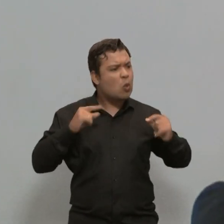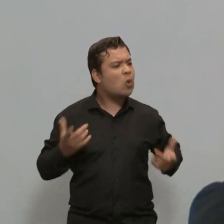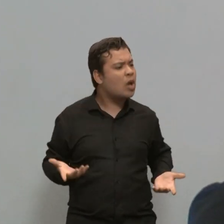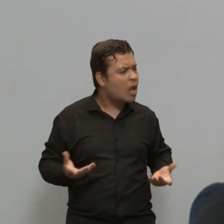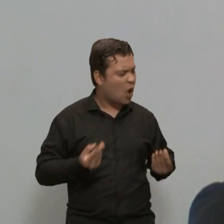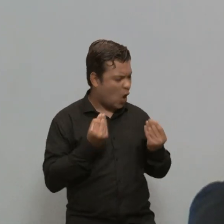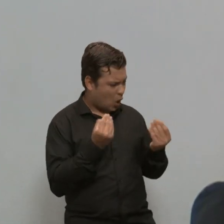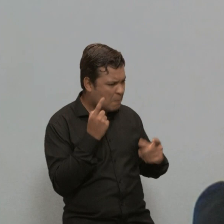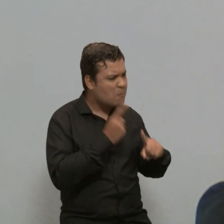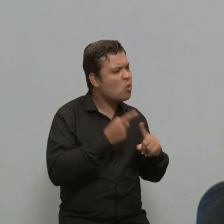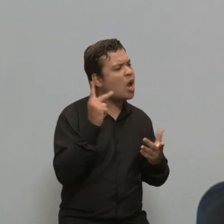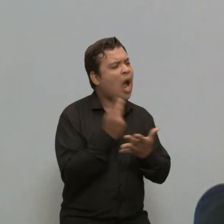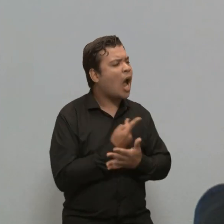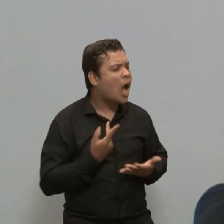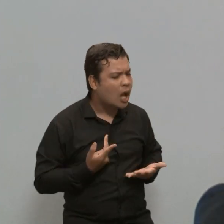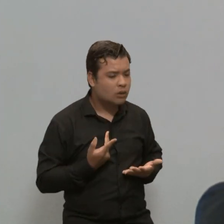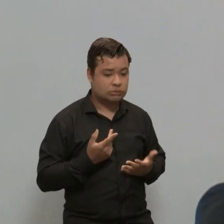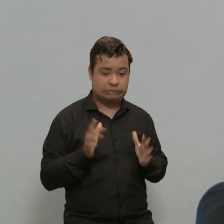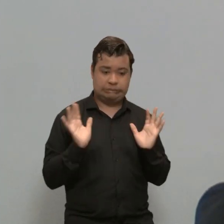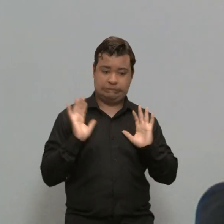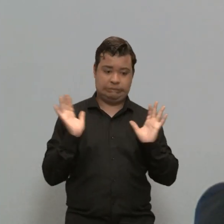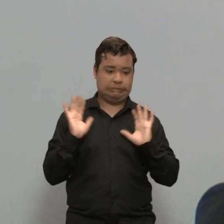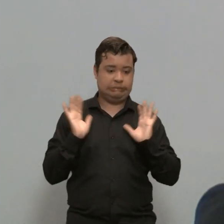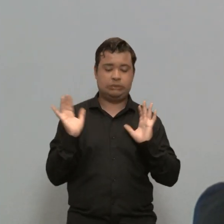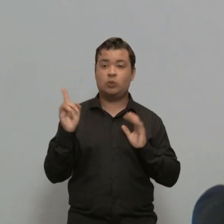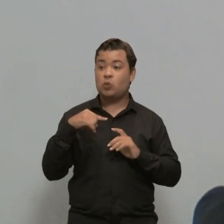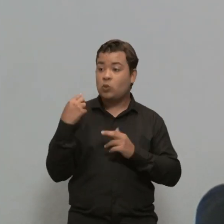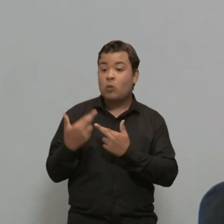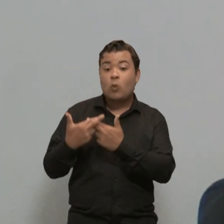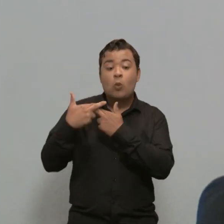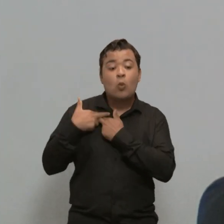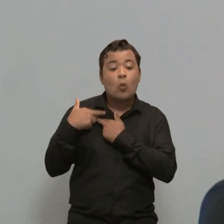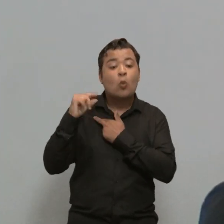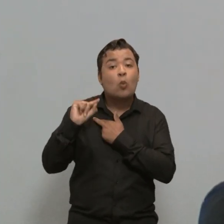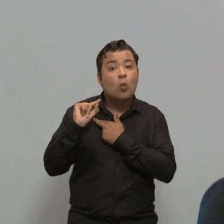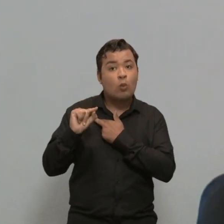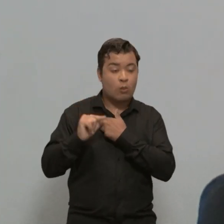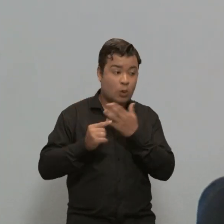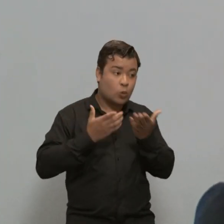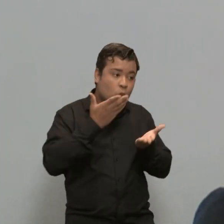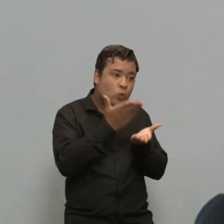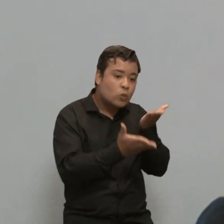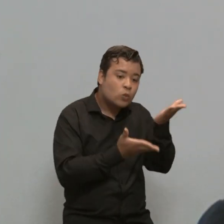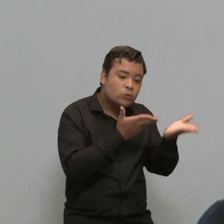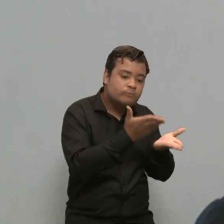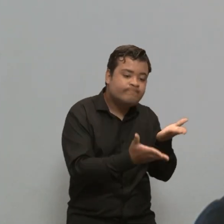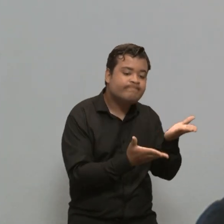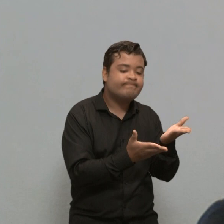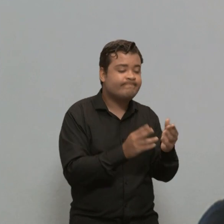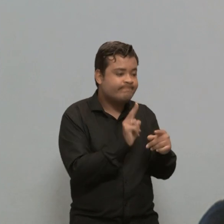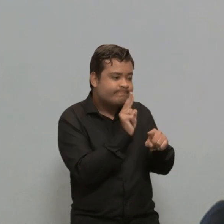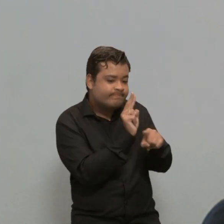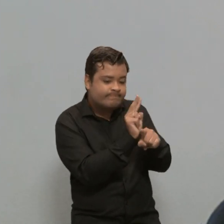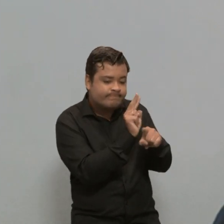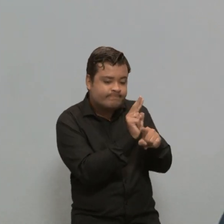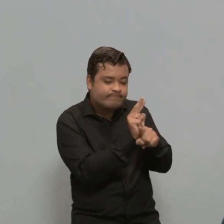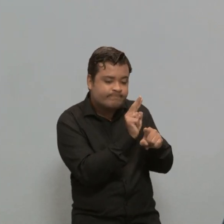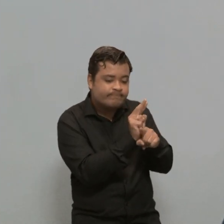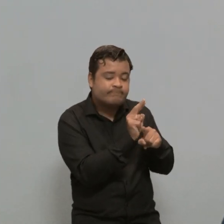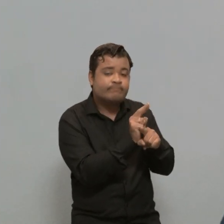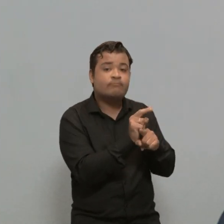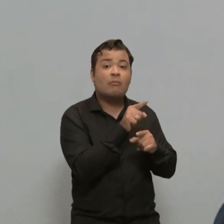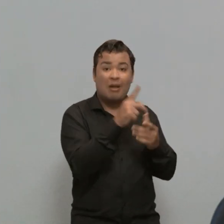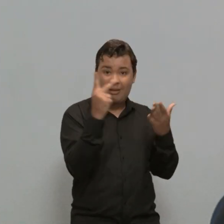Nosso papel é cuidar. Então, o protocolo é muito claro, é cuidar e proteger as mulheres em situação